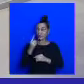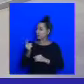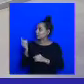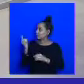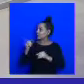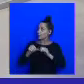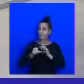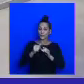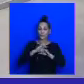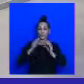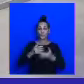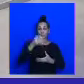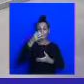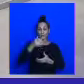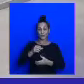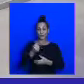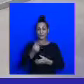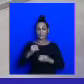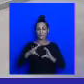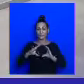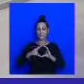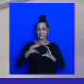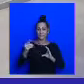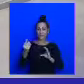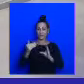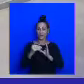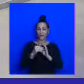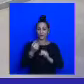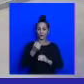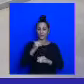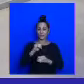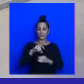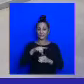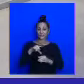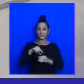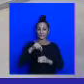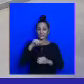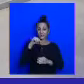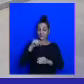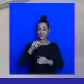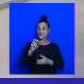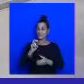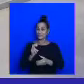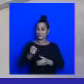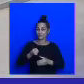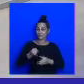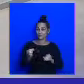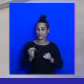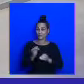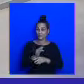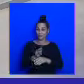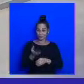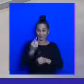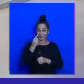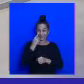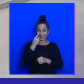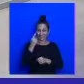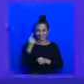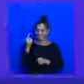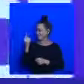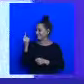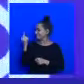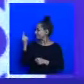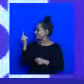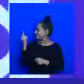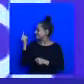globo preparado, suporte carregado com 80 bolas no numeradas de 01 a 80. E vamos sortear 5 números.